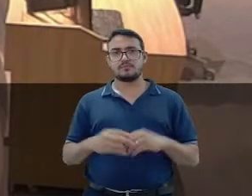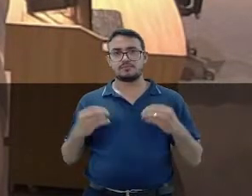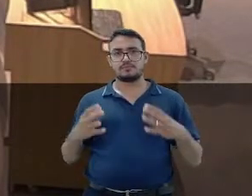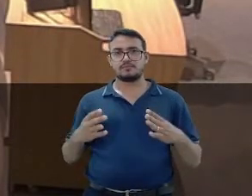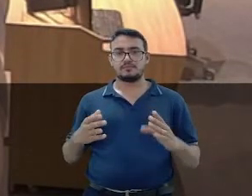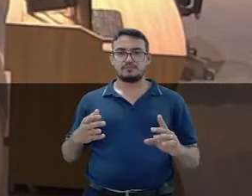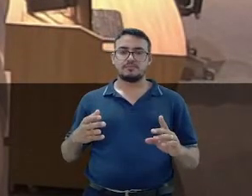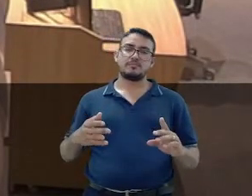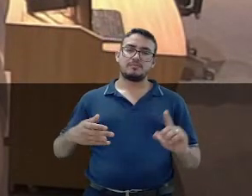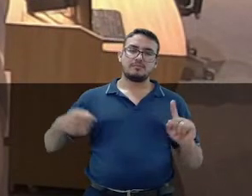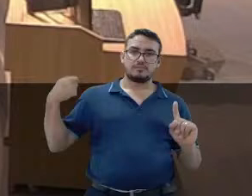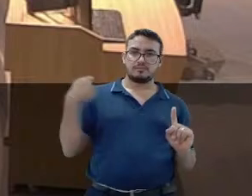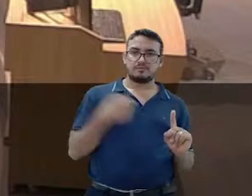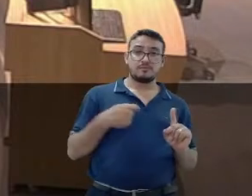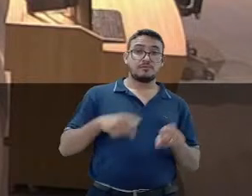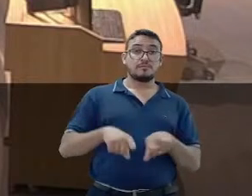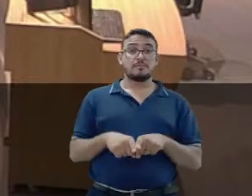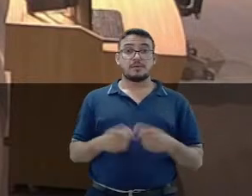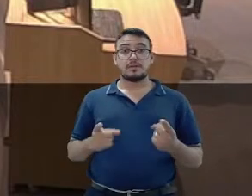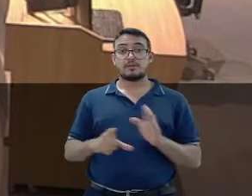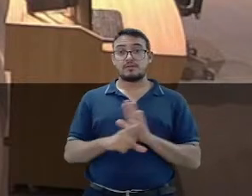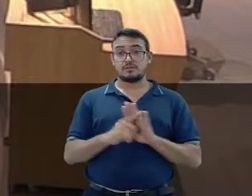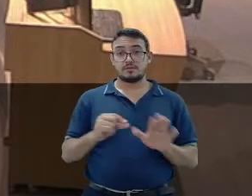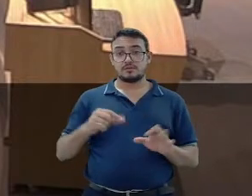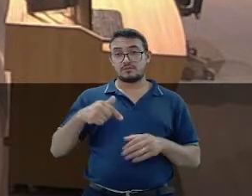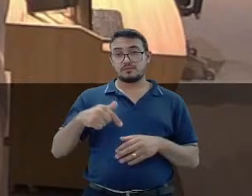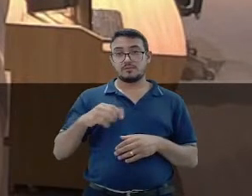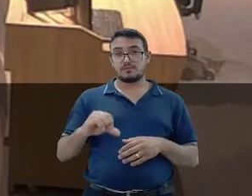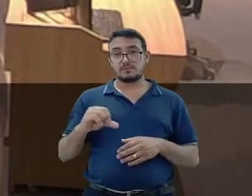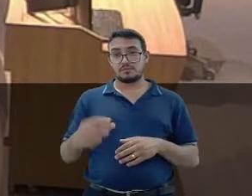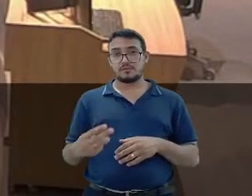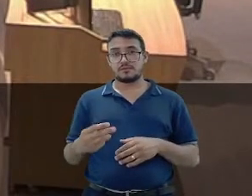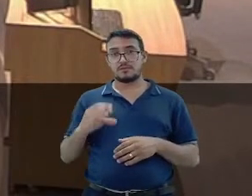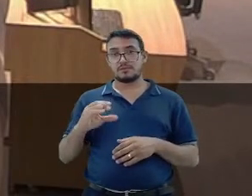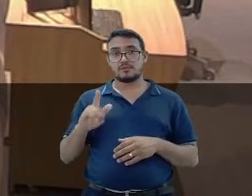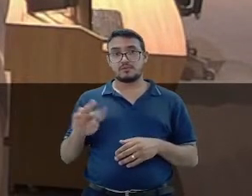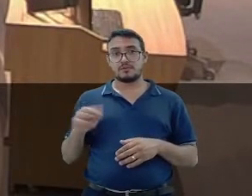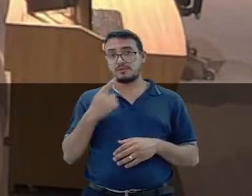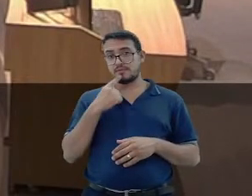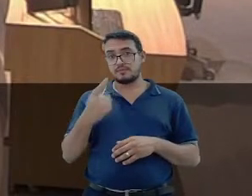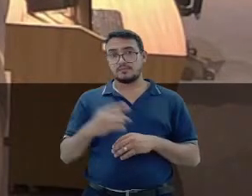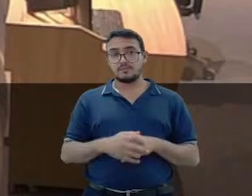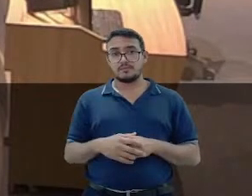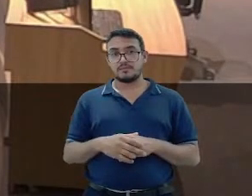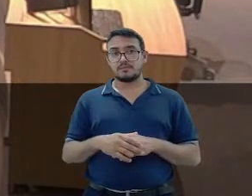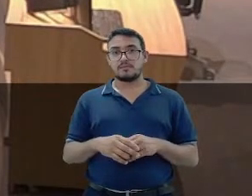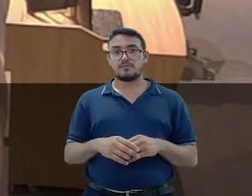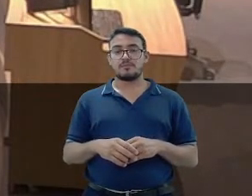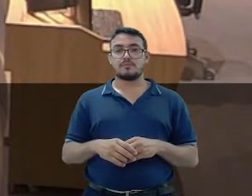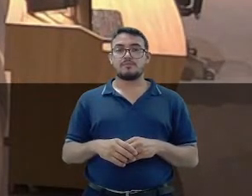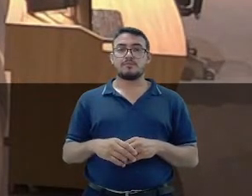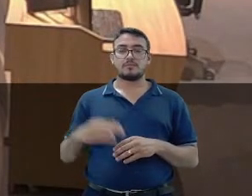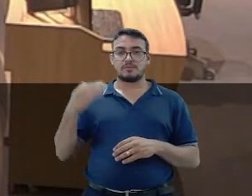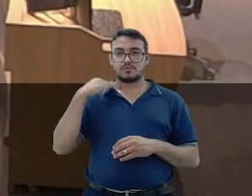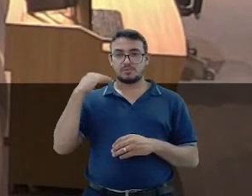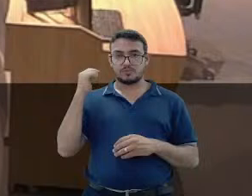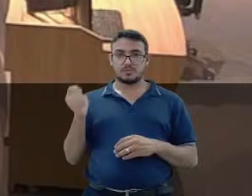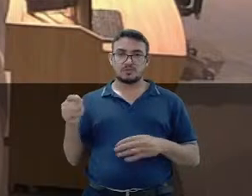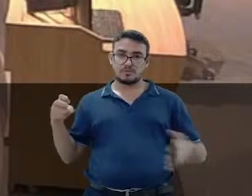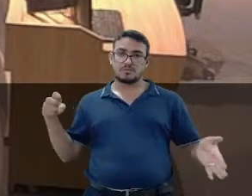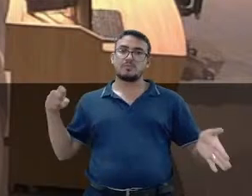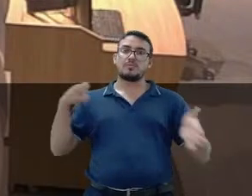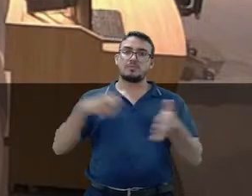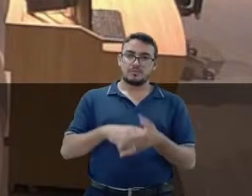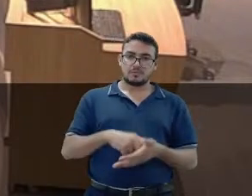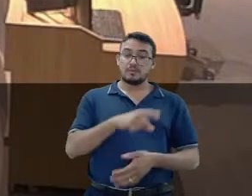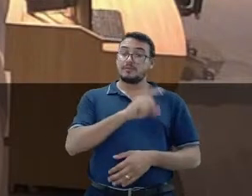autora. Só que o artigo 793 da CLT ele diz o seguinte: de ofício ou requerimento, o juízo condenará o litigante